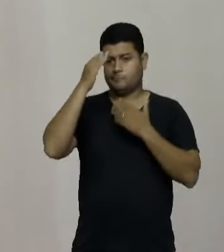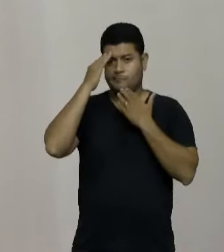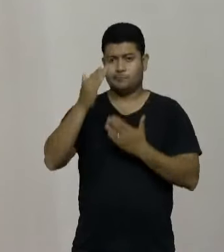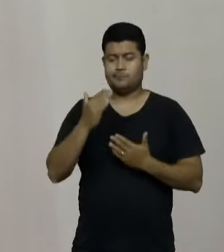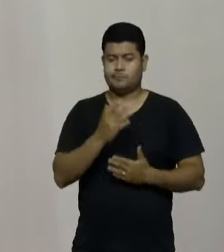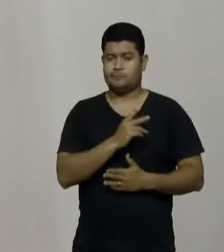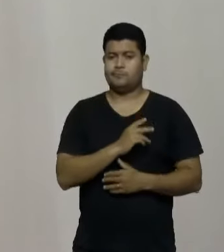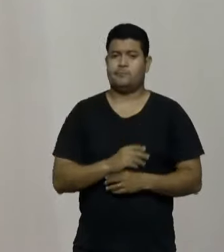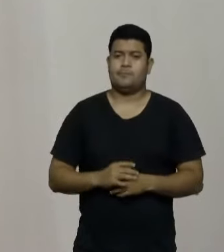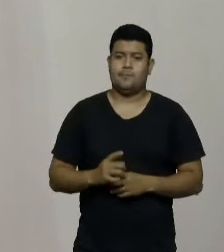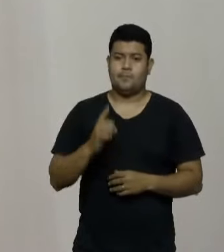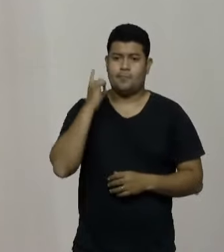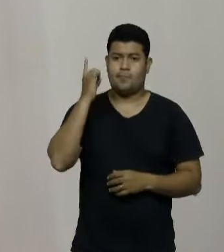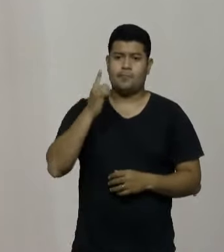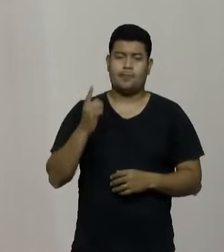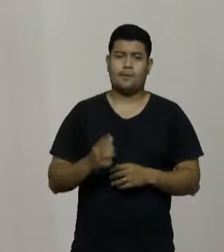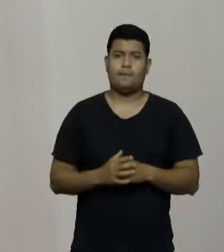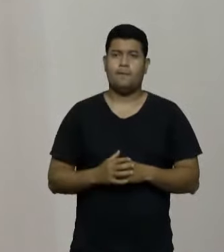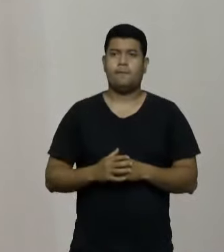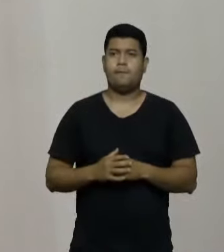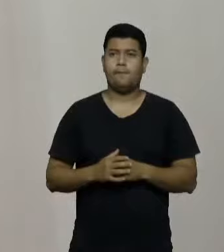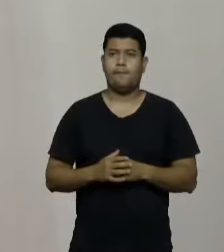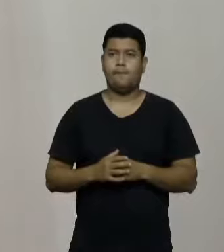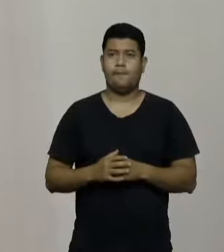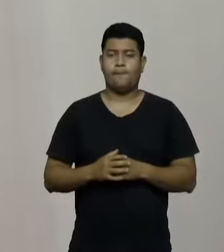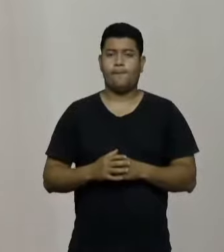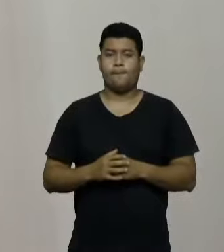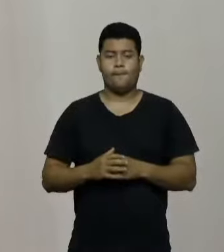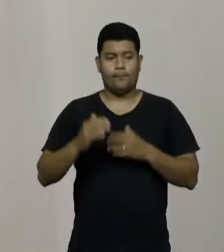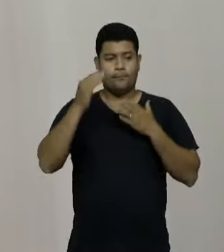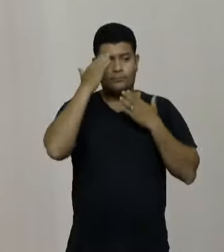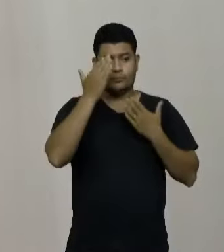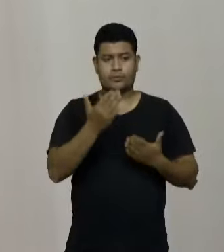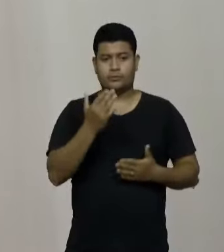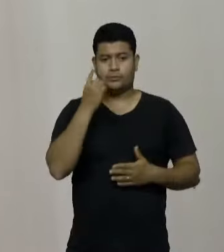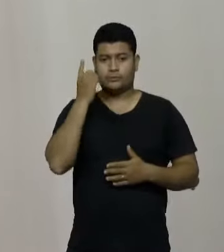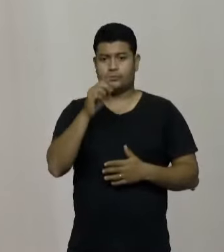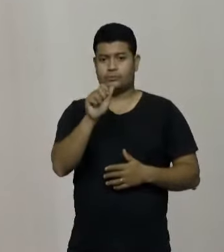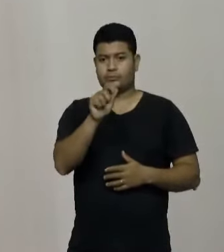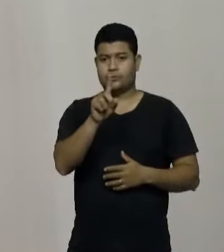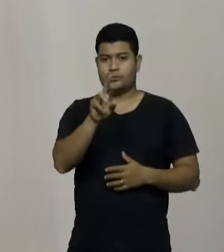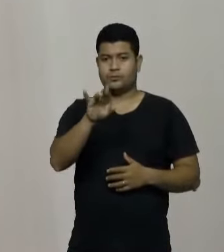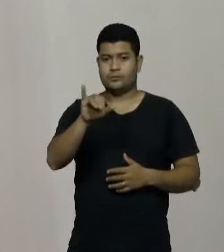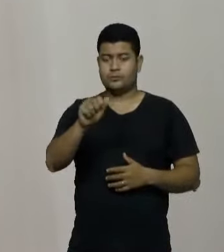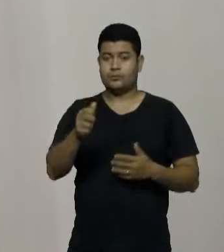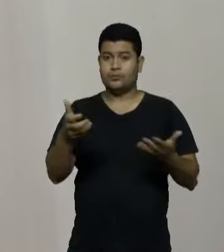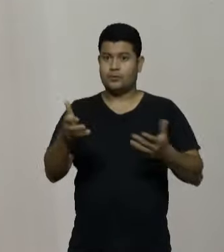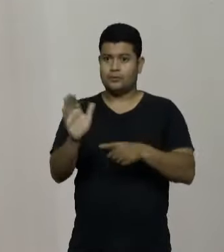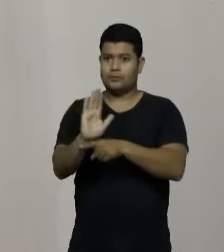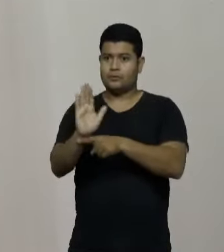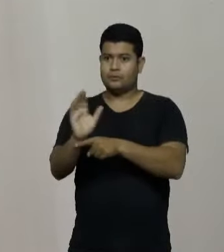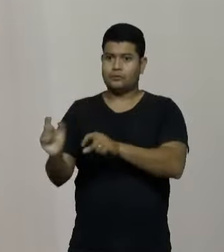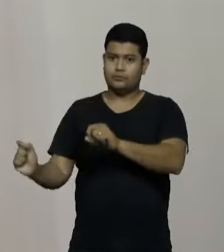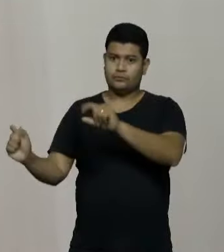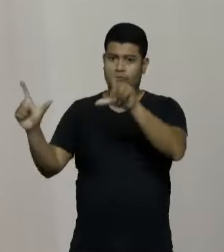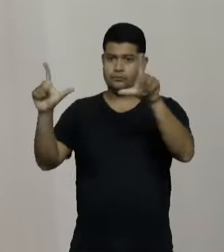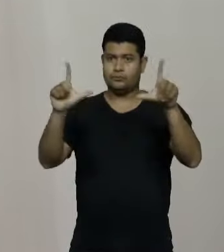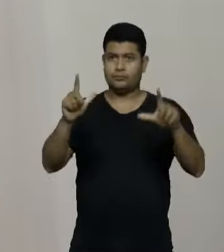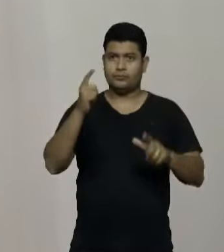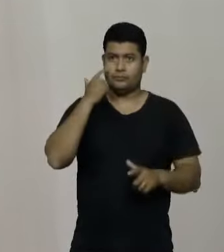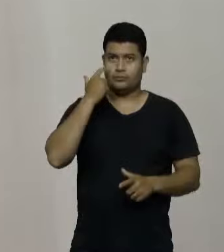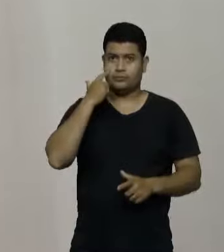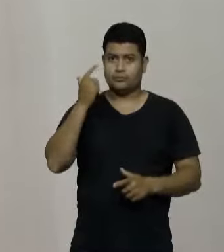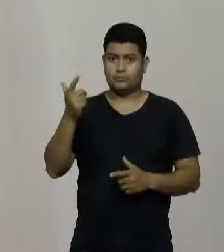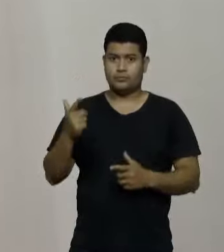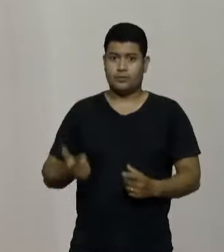pela contribuição, deputado Adriano. Eu gostaria de passar um videozinho para mostrar o tempo que o dinheiro, o lucro, que